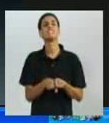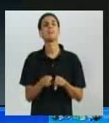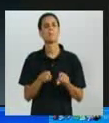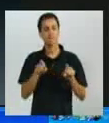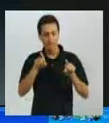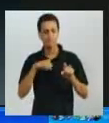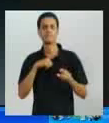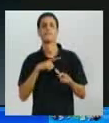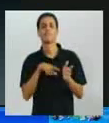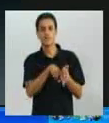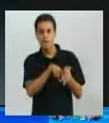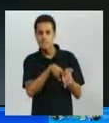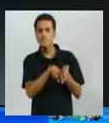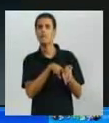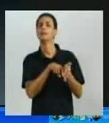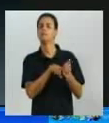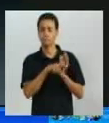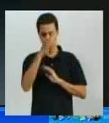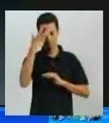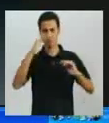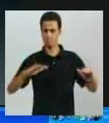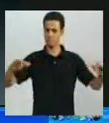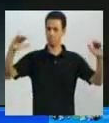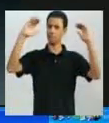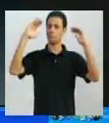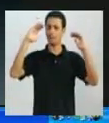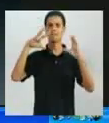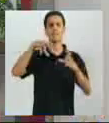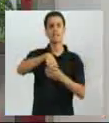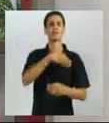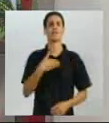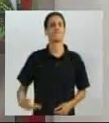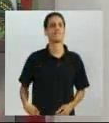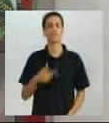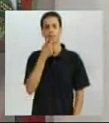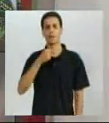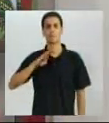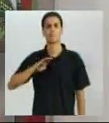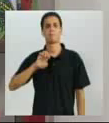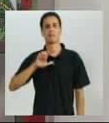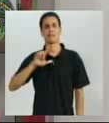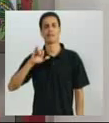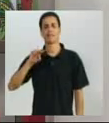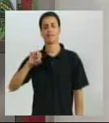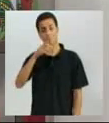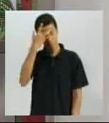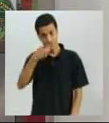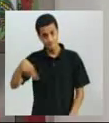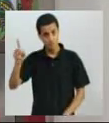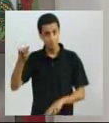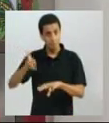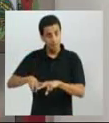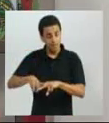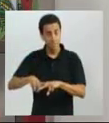obrigatória, inclusive com gente do alto escalão do governo do prefeito Bellini na cadeia. Quero dizer,